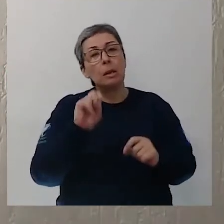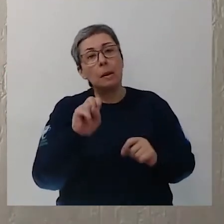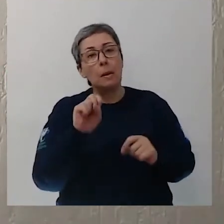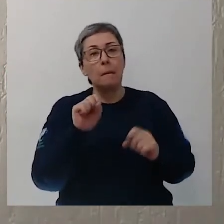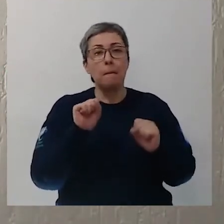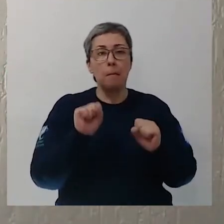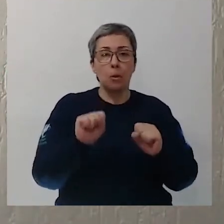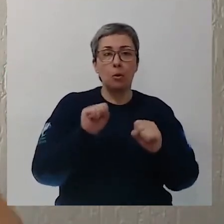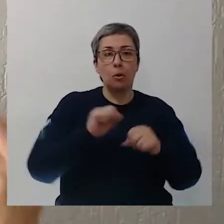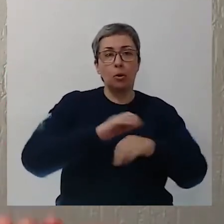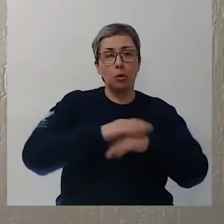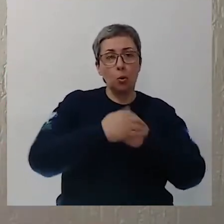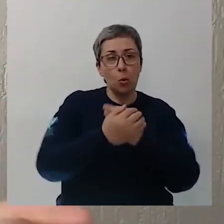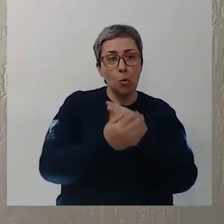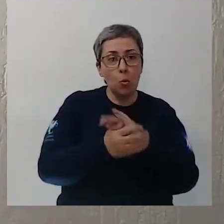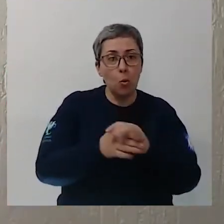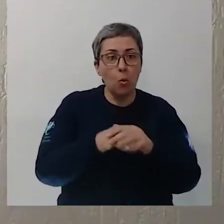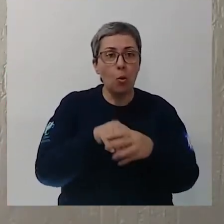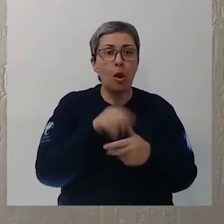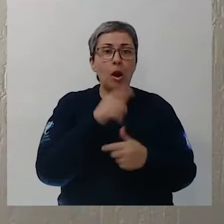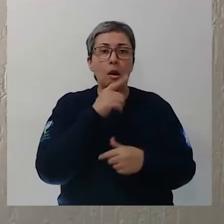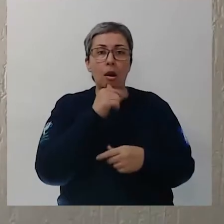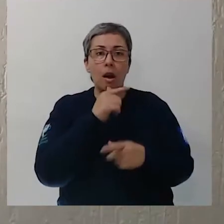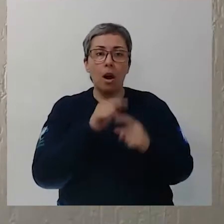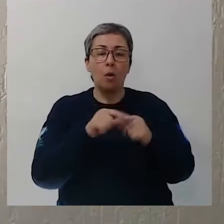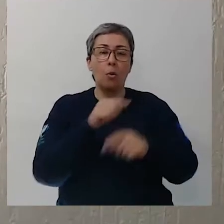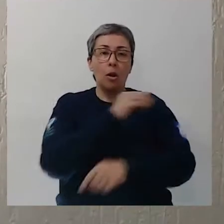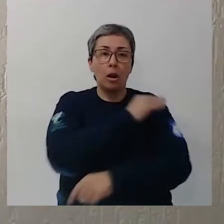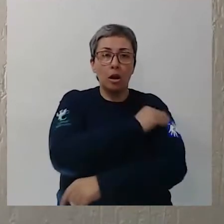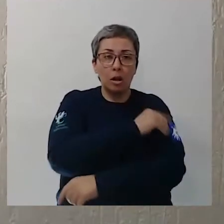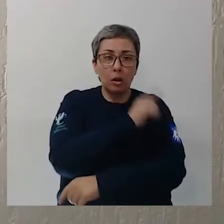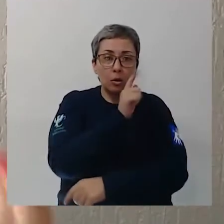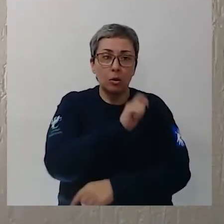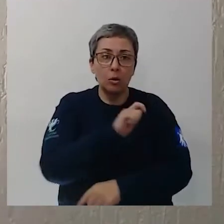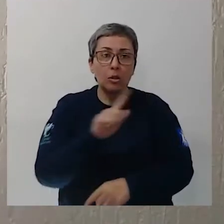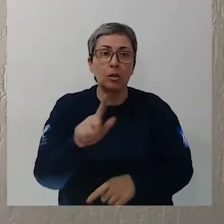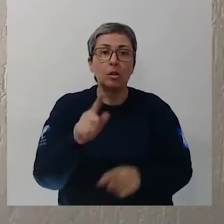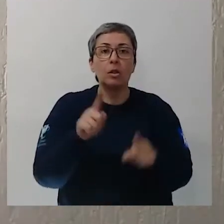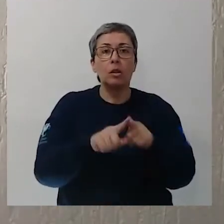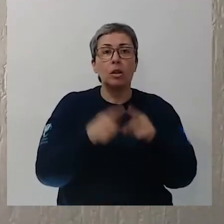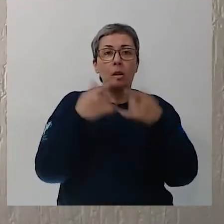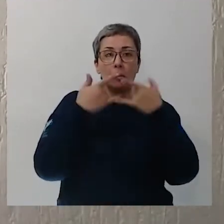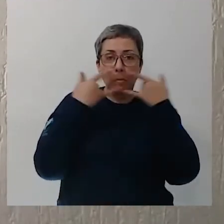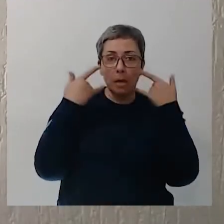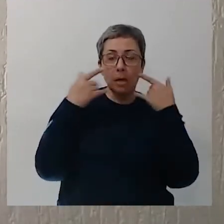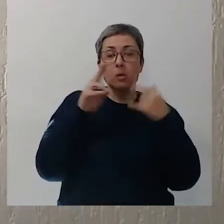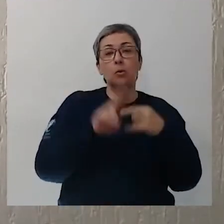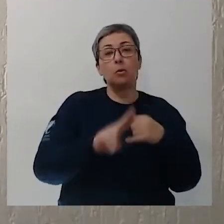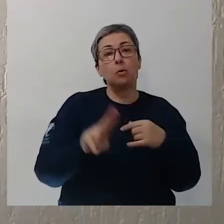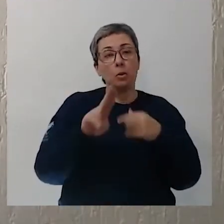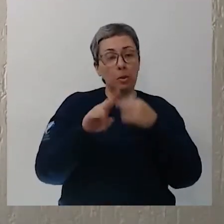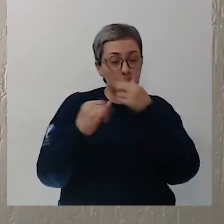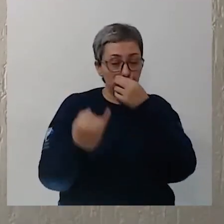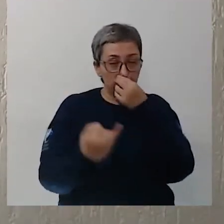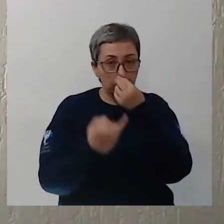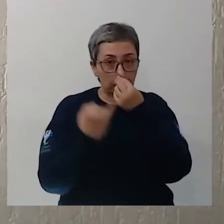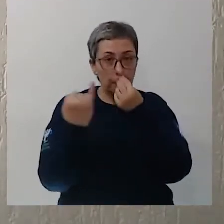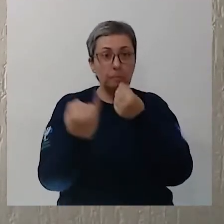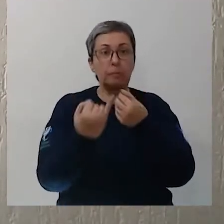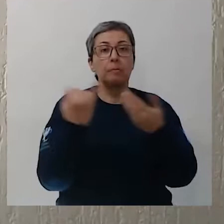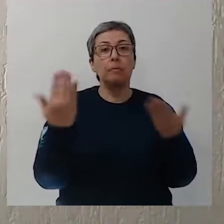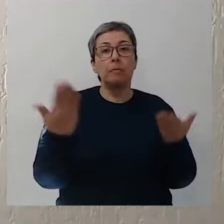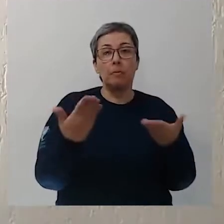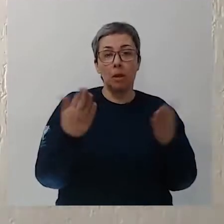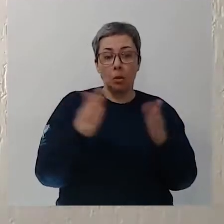puder, né, lavar as mãos com água e sabão, quando não puder, utilizar o álcool gel, e o uso da máscara também se faz muito importante